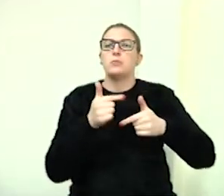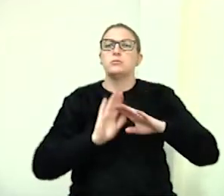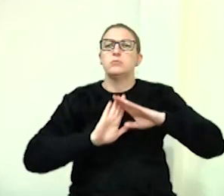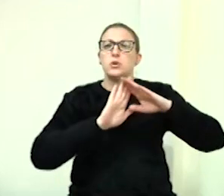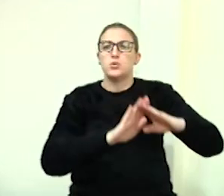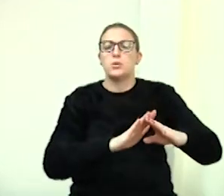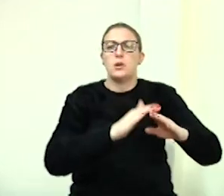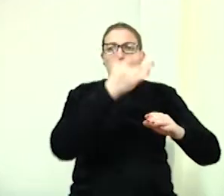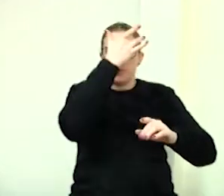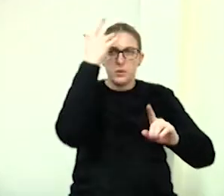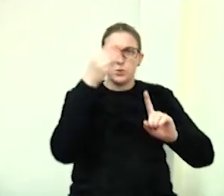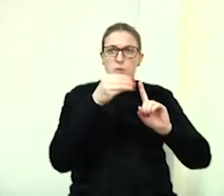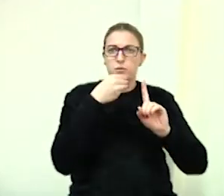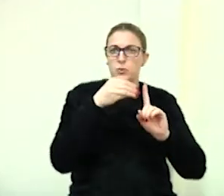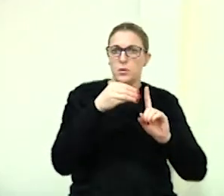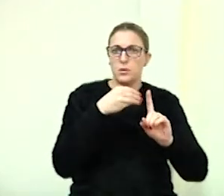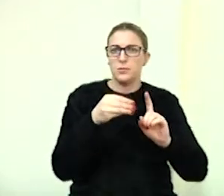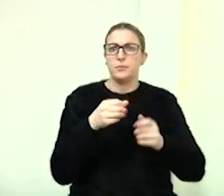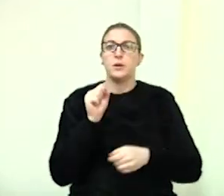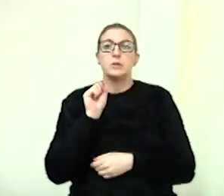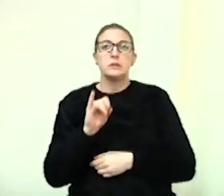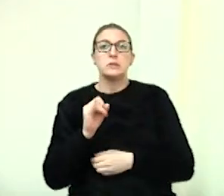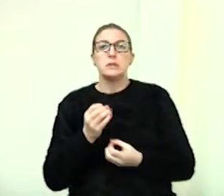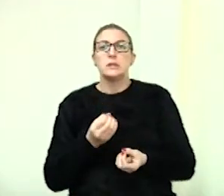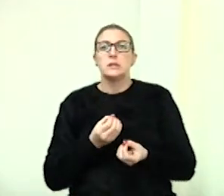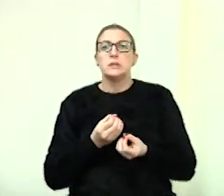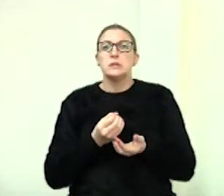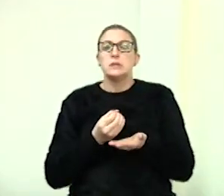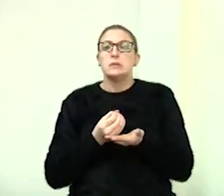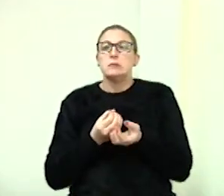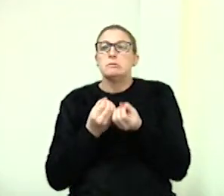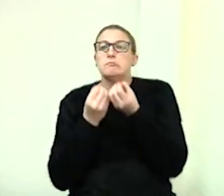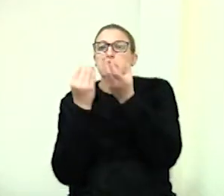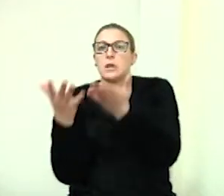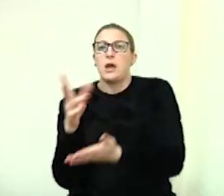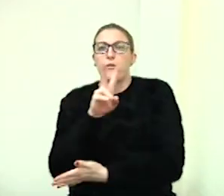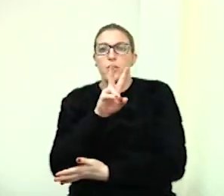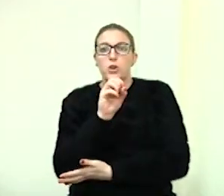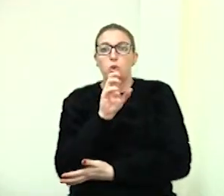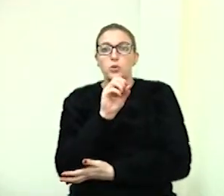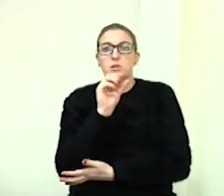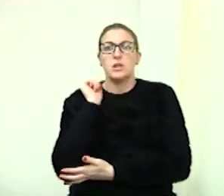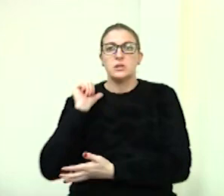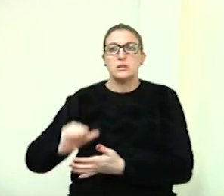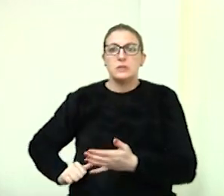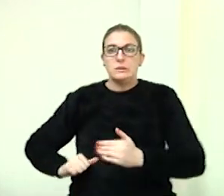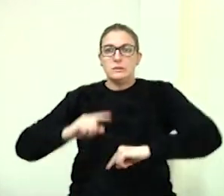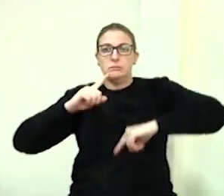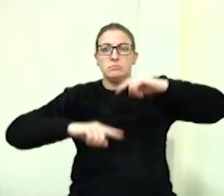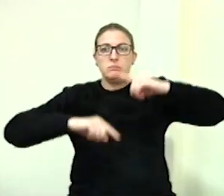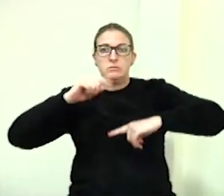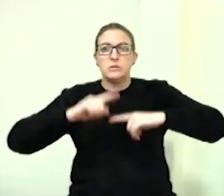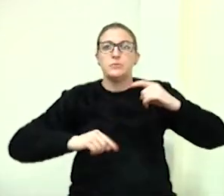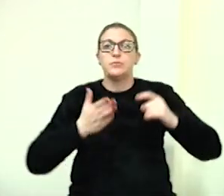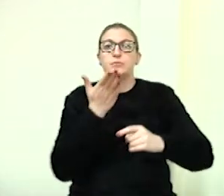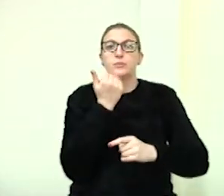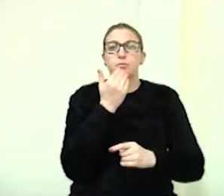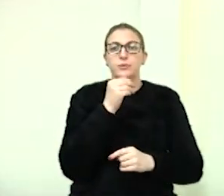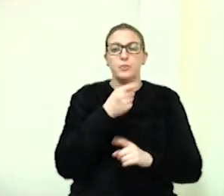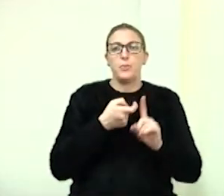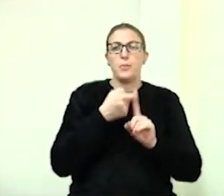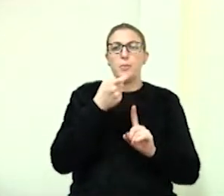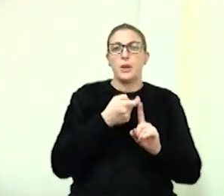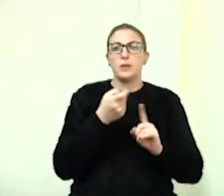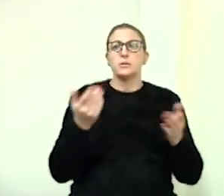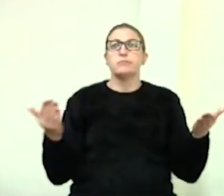distribuía em média 200 cestas básicas por mês. E de uma hora para outra se viu uma necessidade maior, e